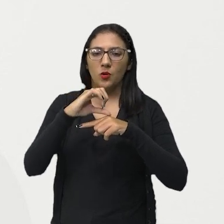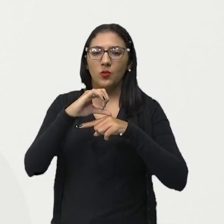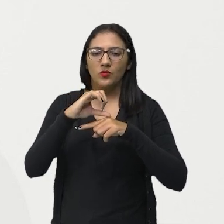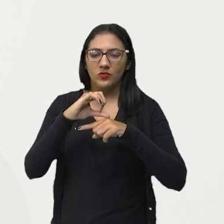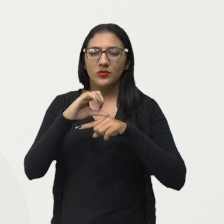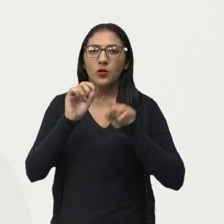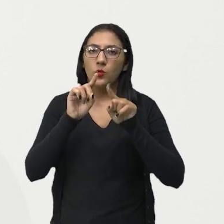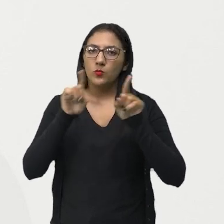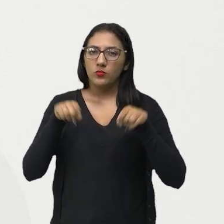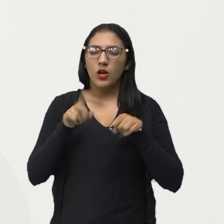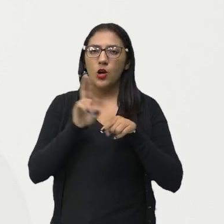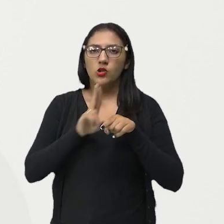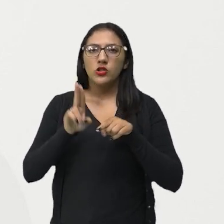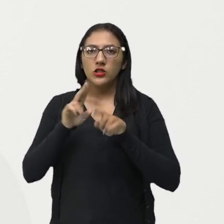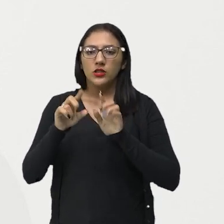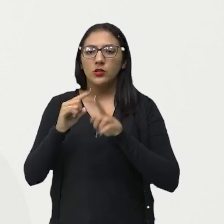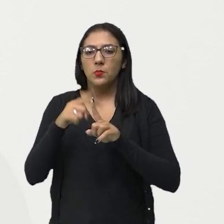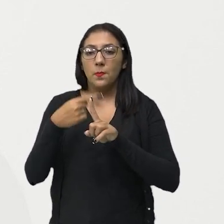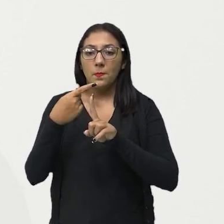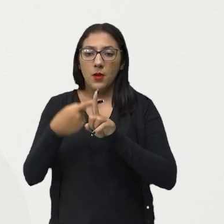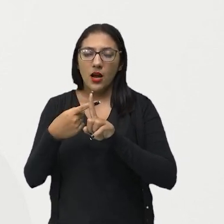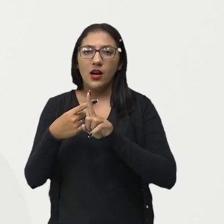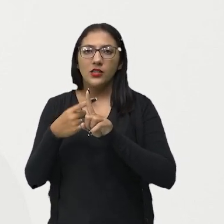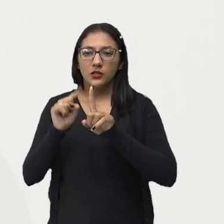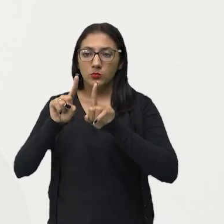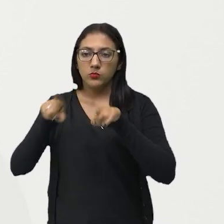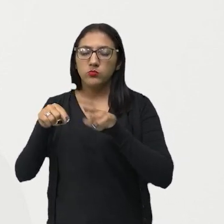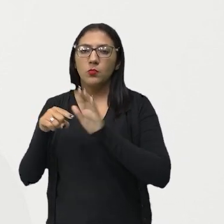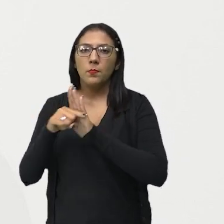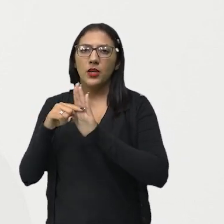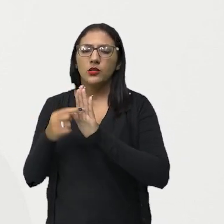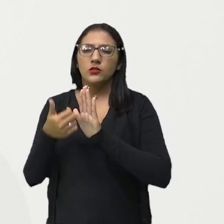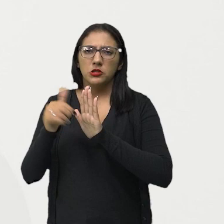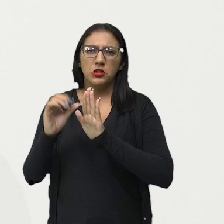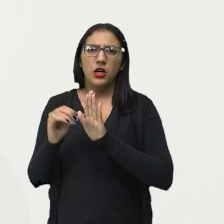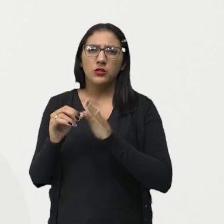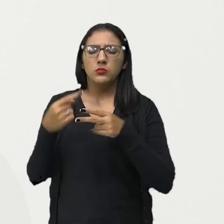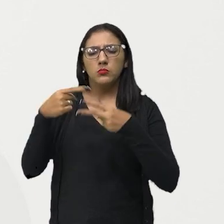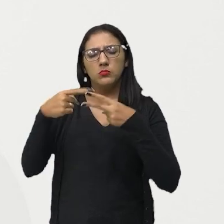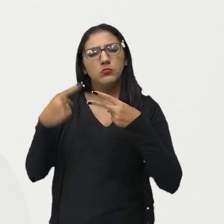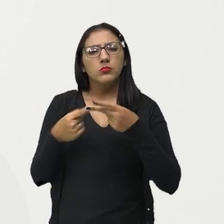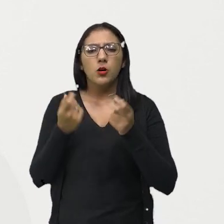somado com menos 10. Também dá no mesmo, tá?